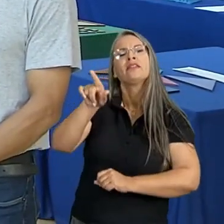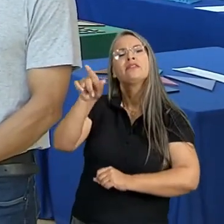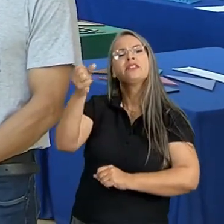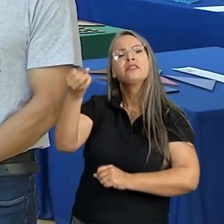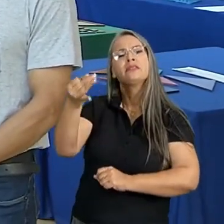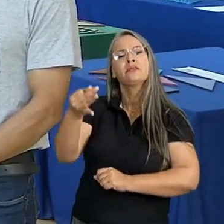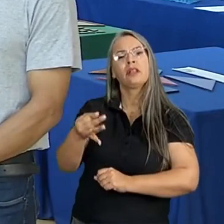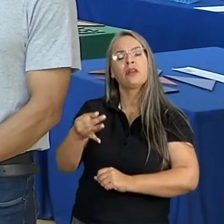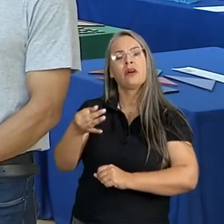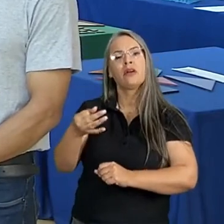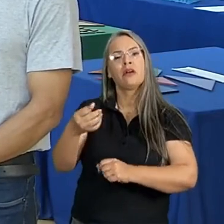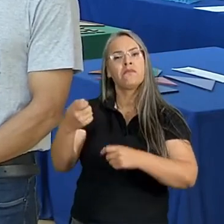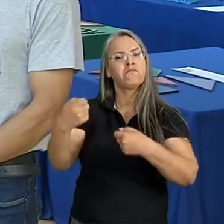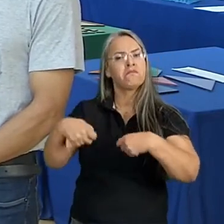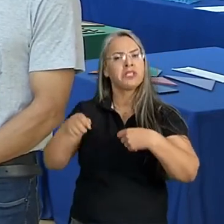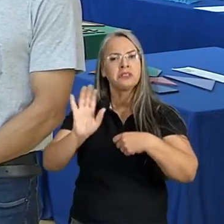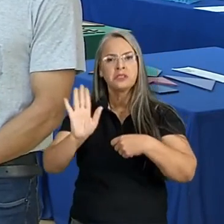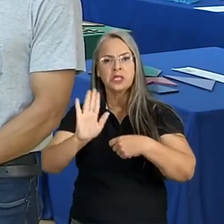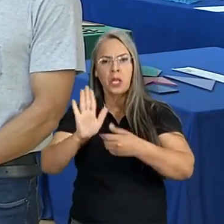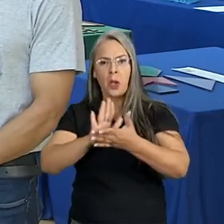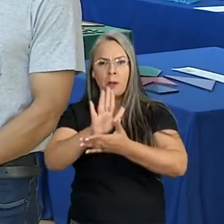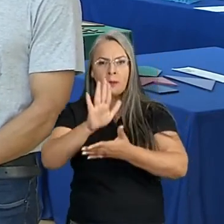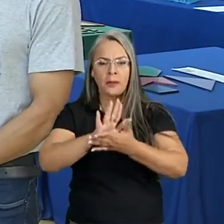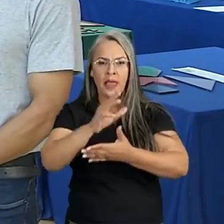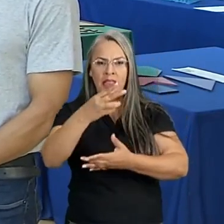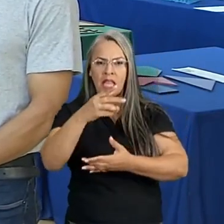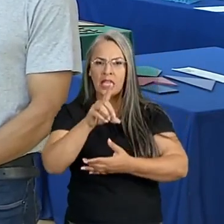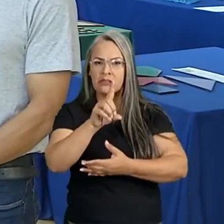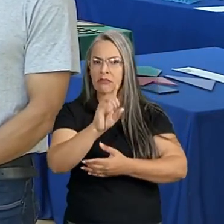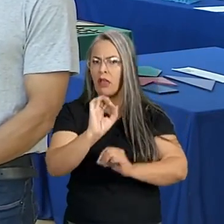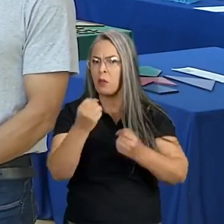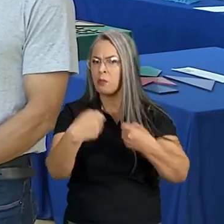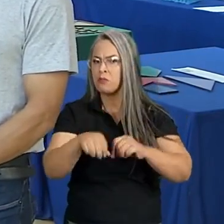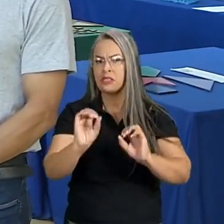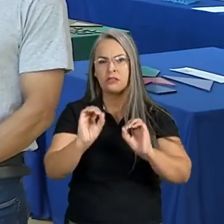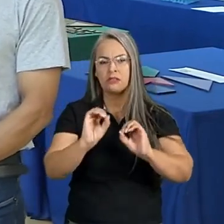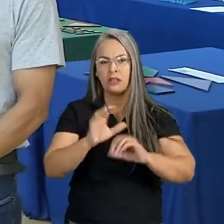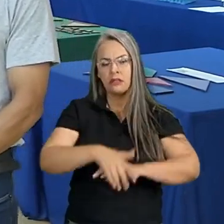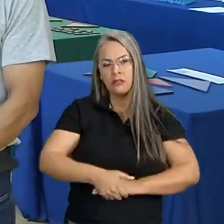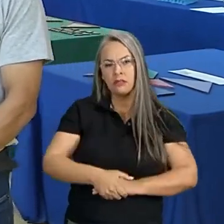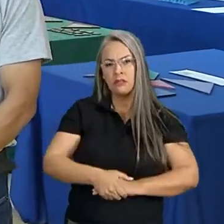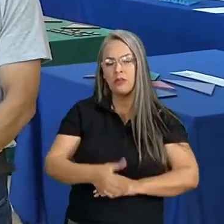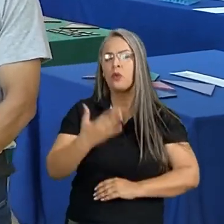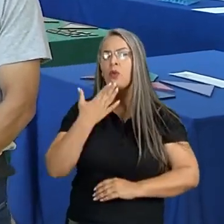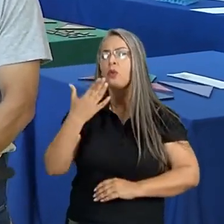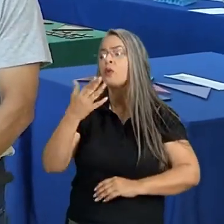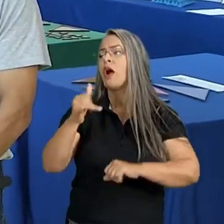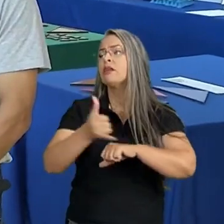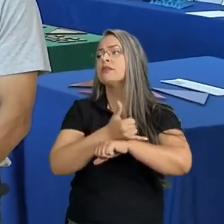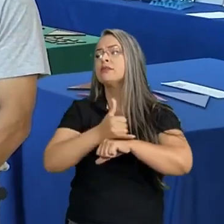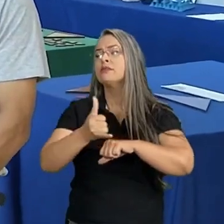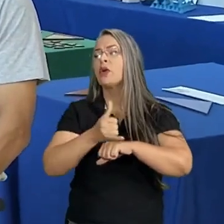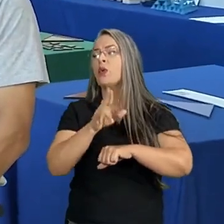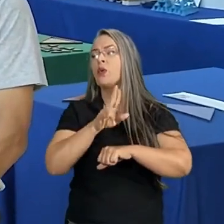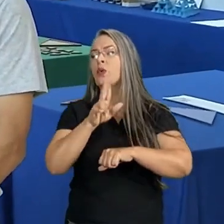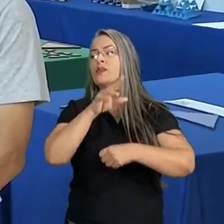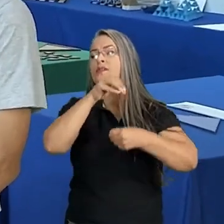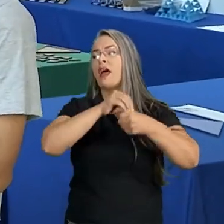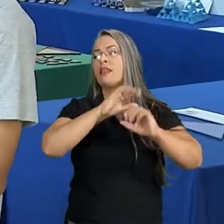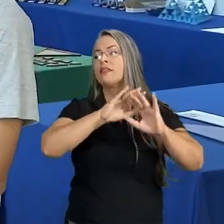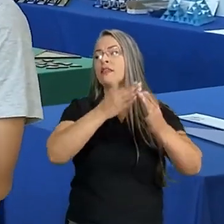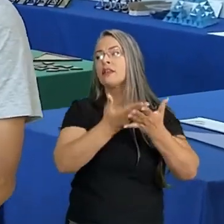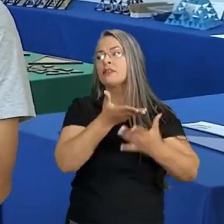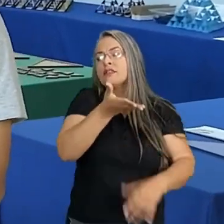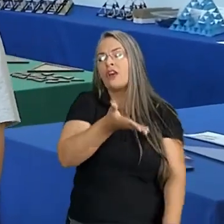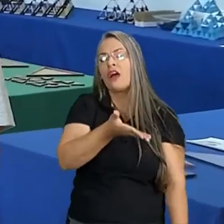Quais as dicas que o senhor dá para quem quer implementar essa cultura Maker lá na escola isso é uma muito boa pergunta de fato esse